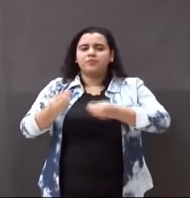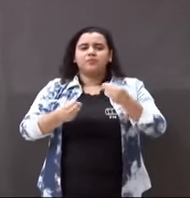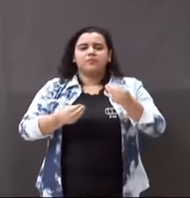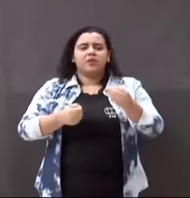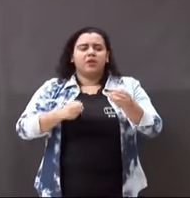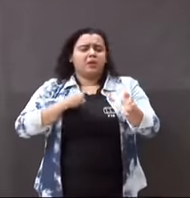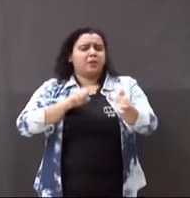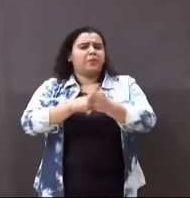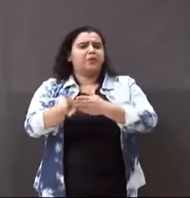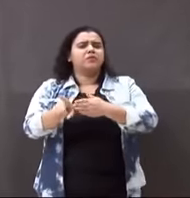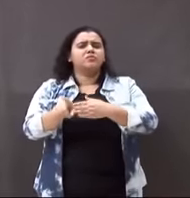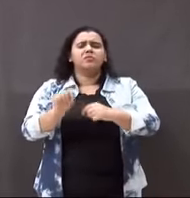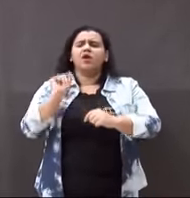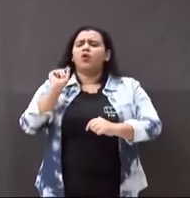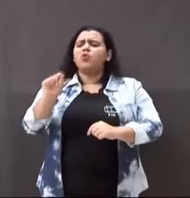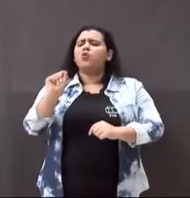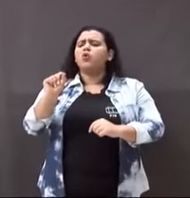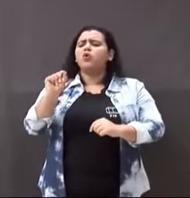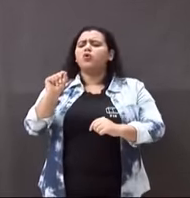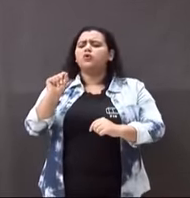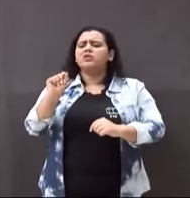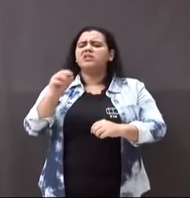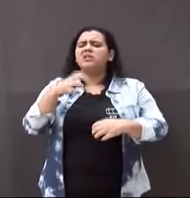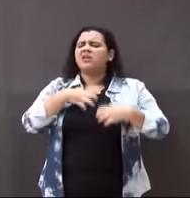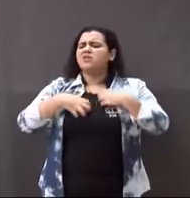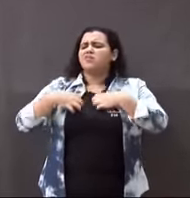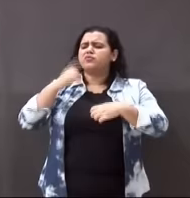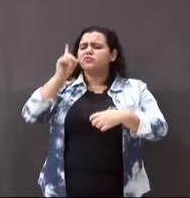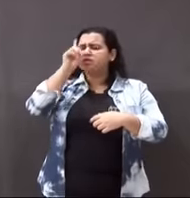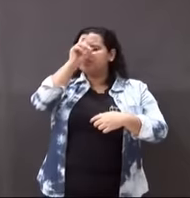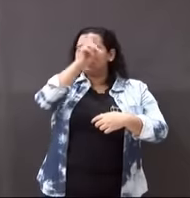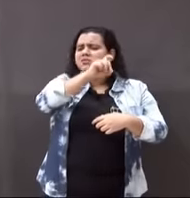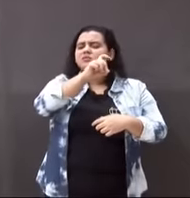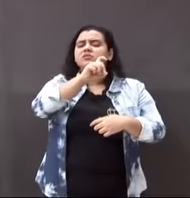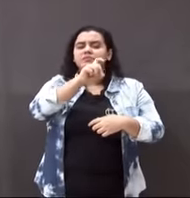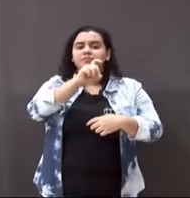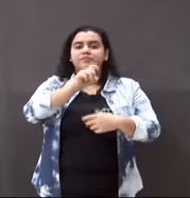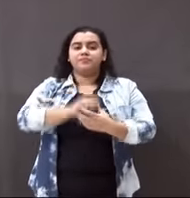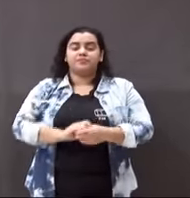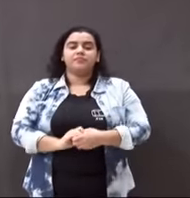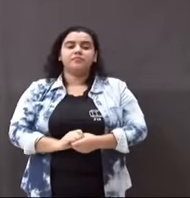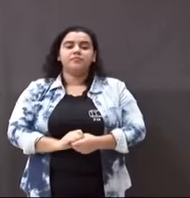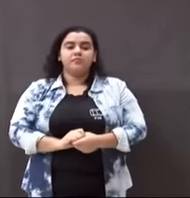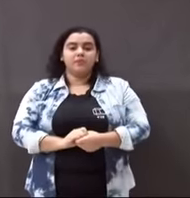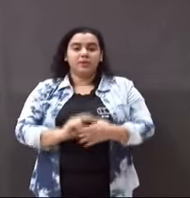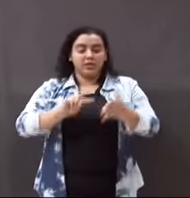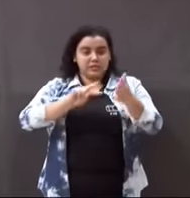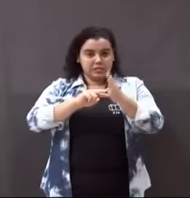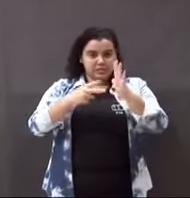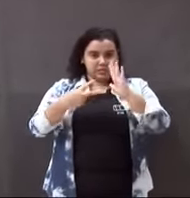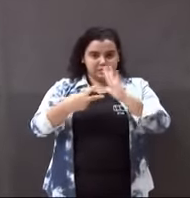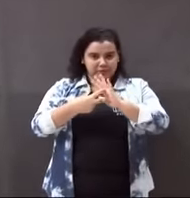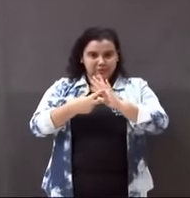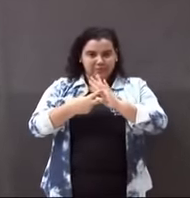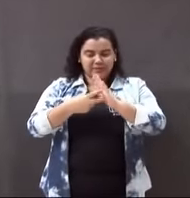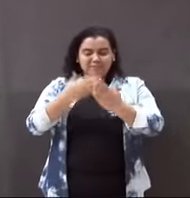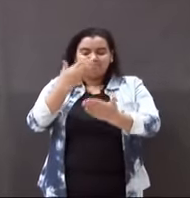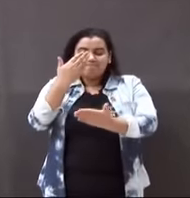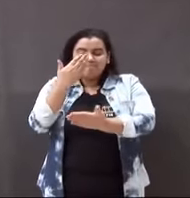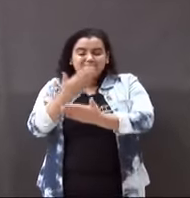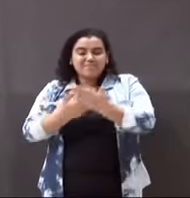frustração? Eu te respondo: frustração, o resumo da palavra frustração quer dizer fracasso